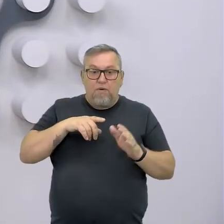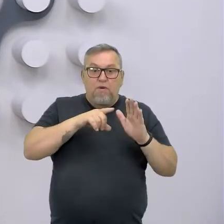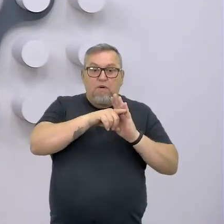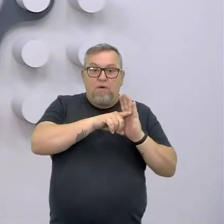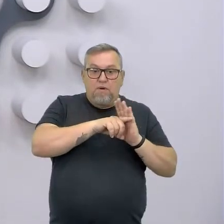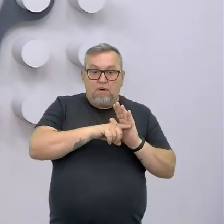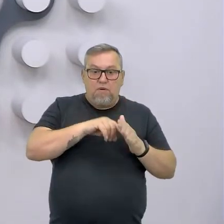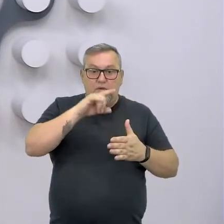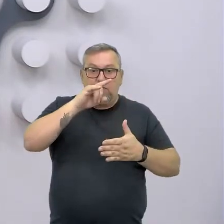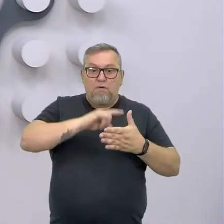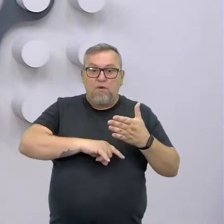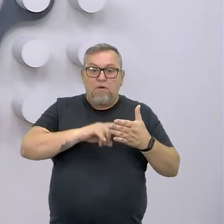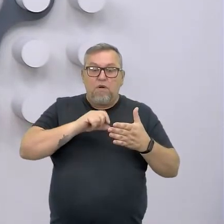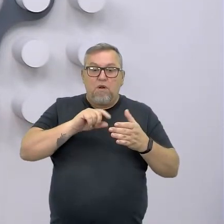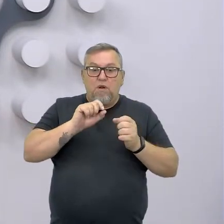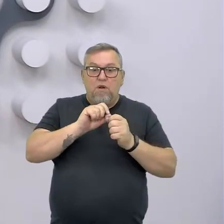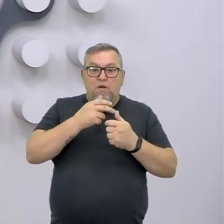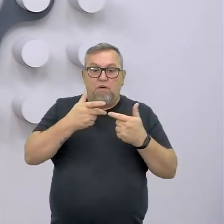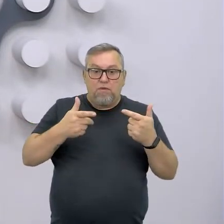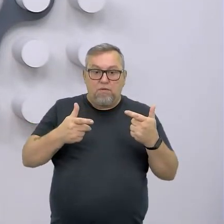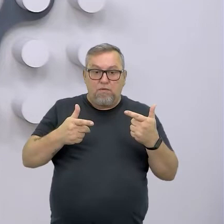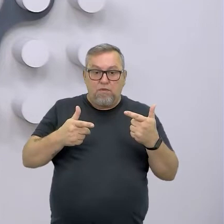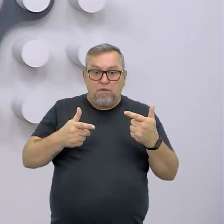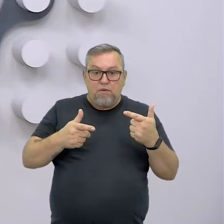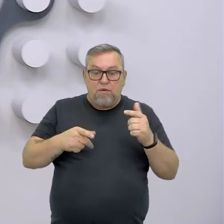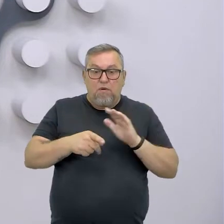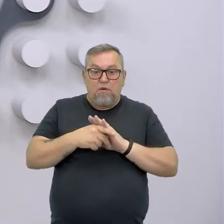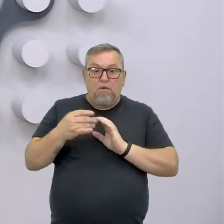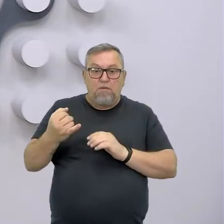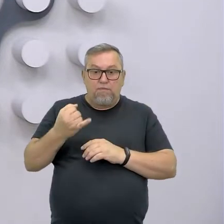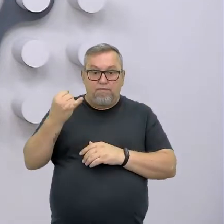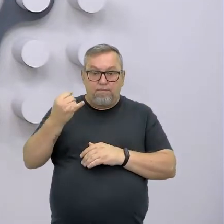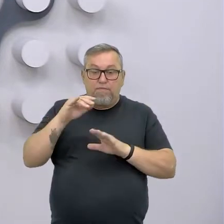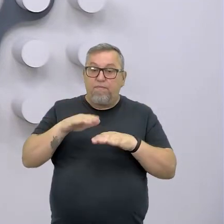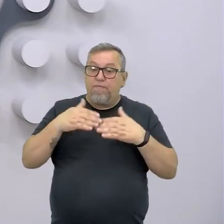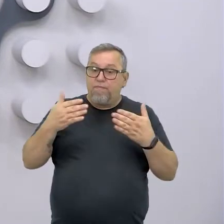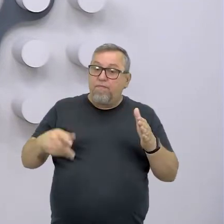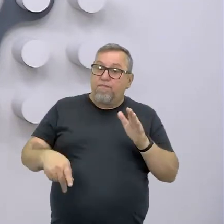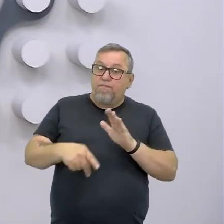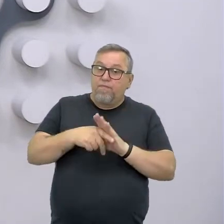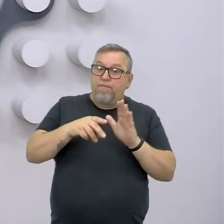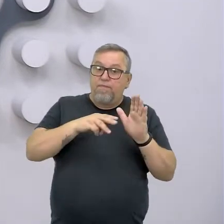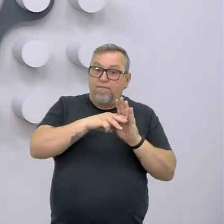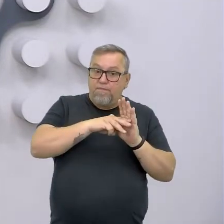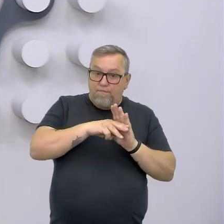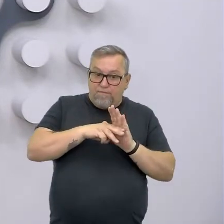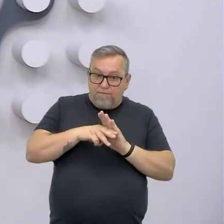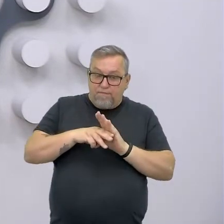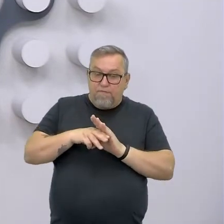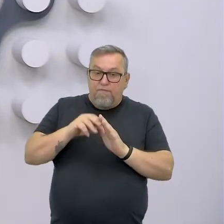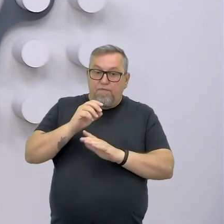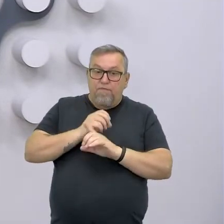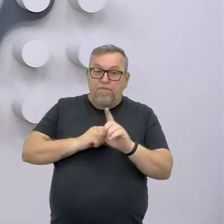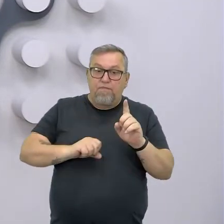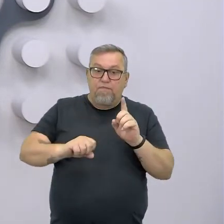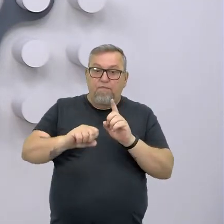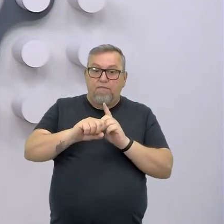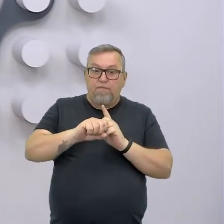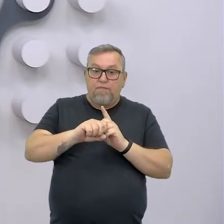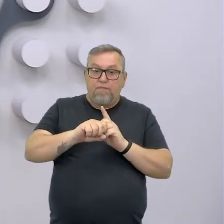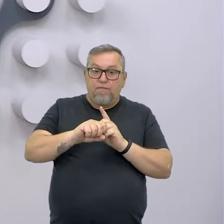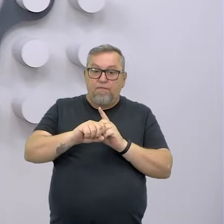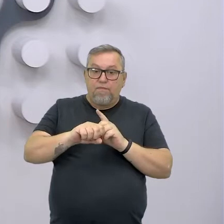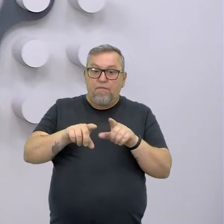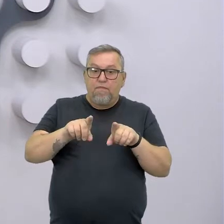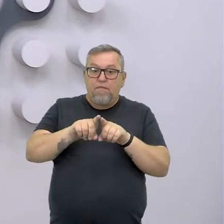pesquisa documental é um instrumento importante, então faz parte do método de pesquisa social